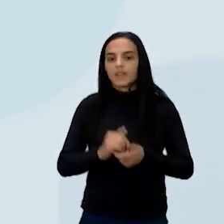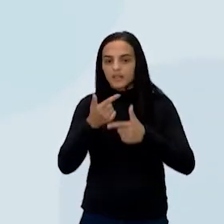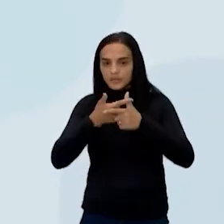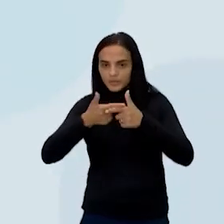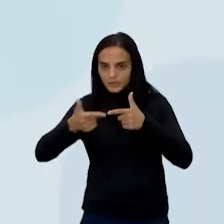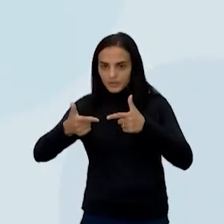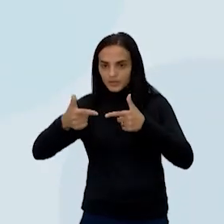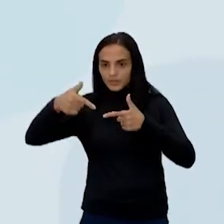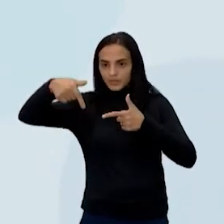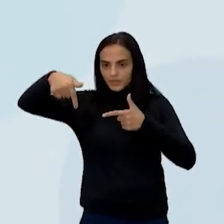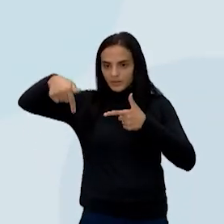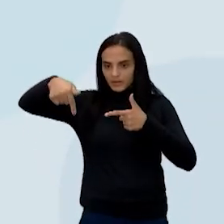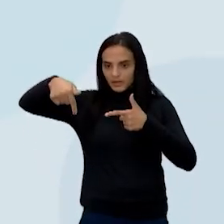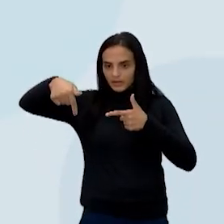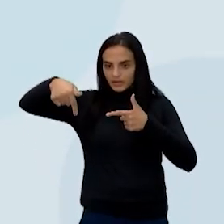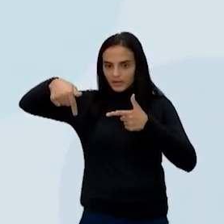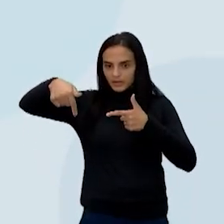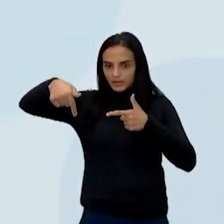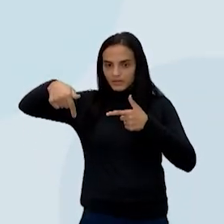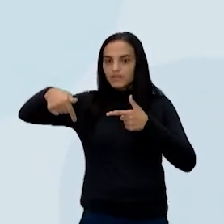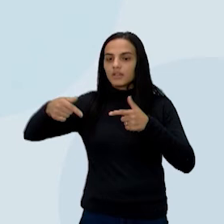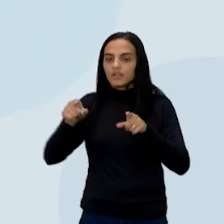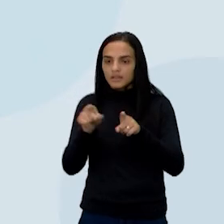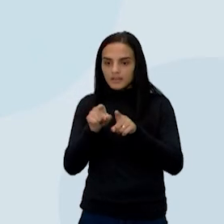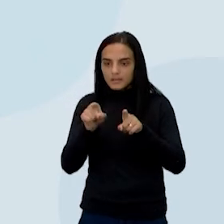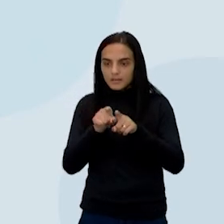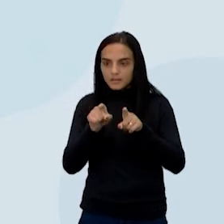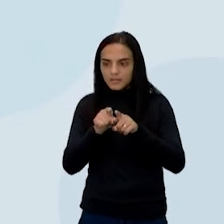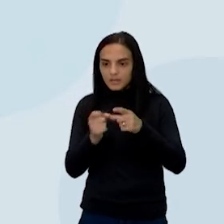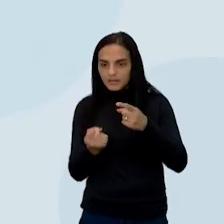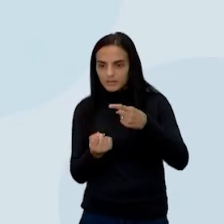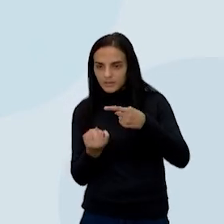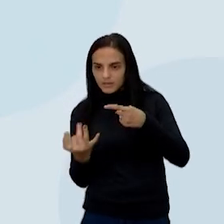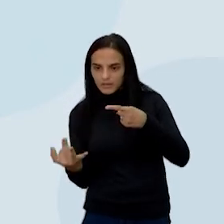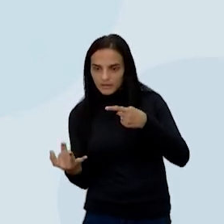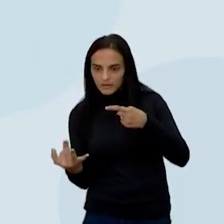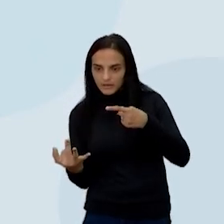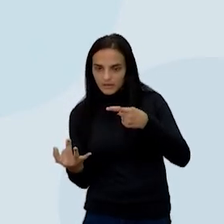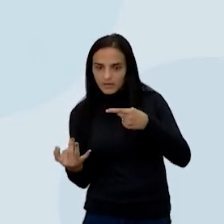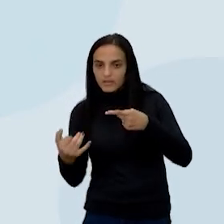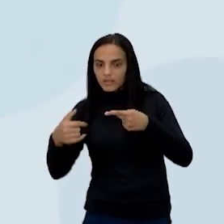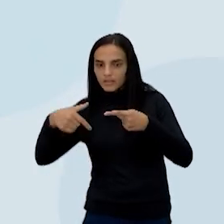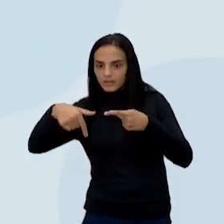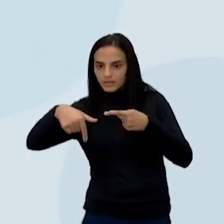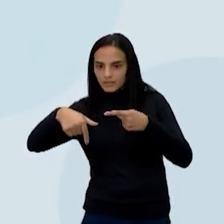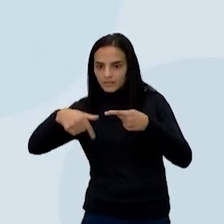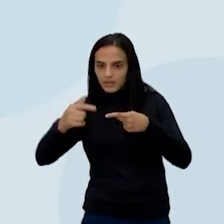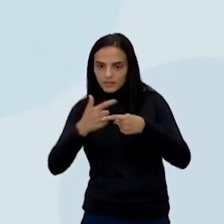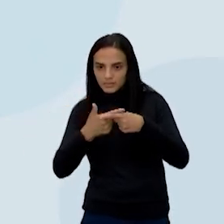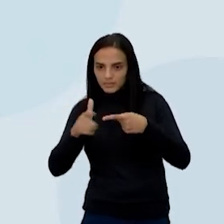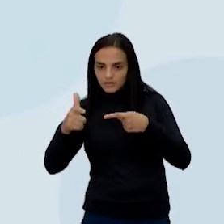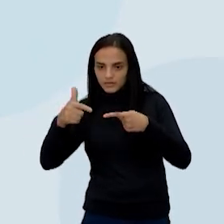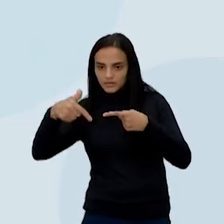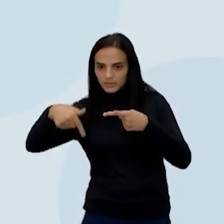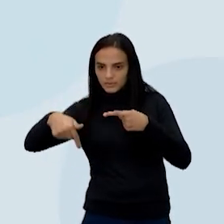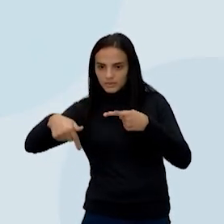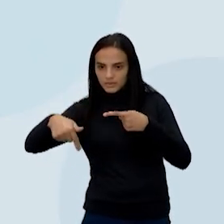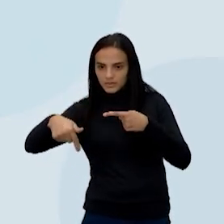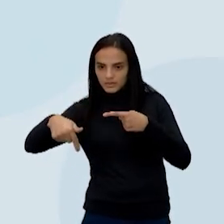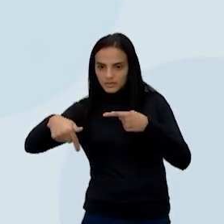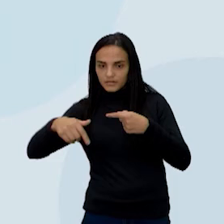por 7 e aqui também dividido por 7. Usamos o 7 porque o 7 é divisor comum entre o 7 e